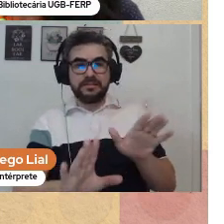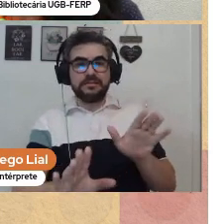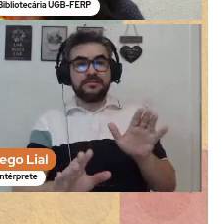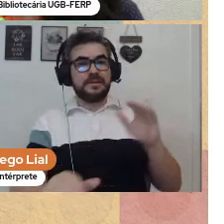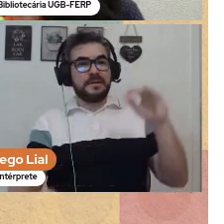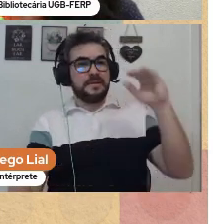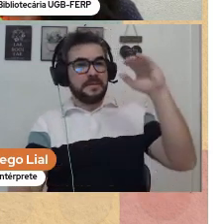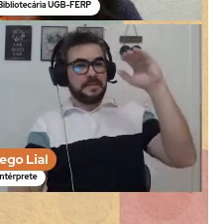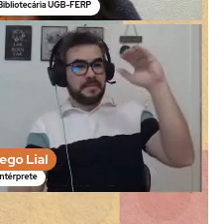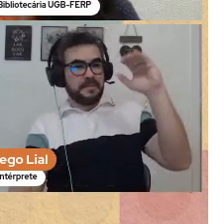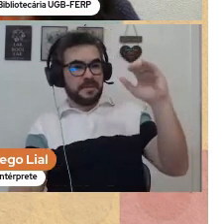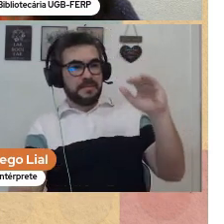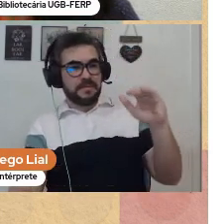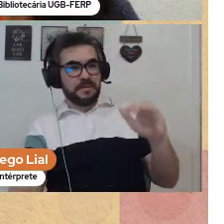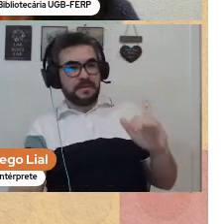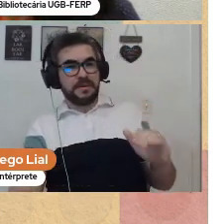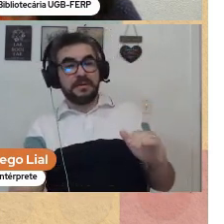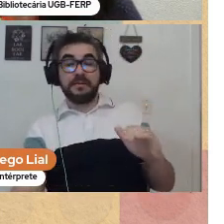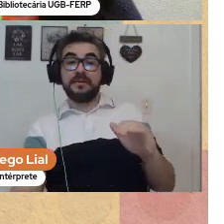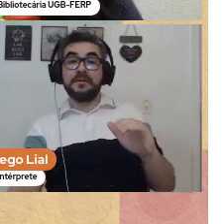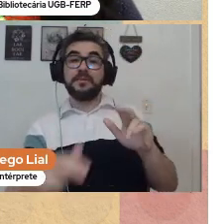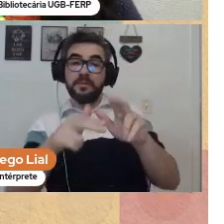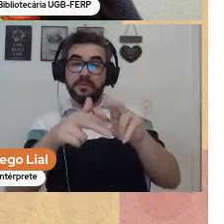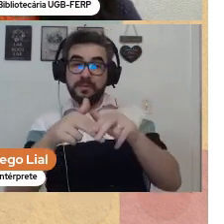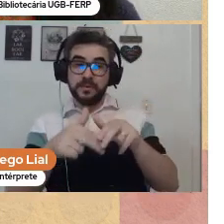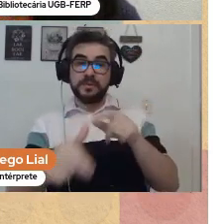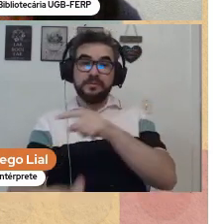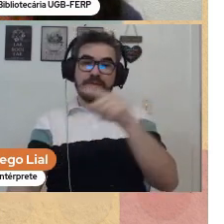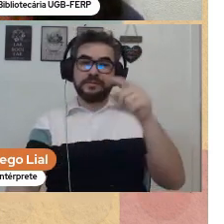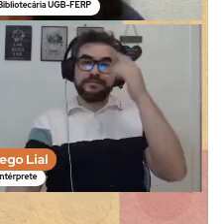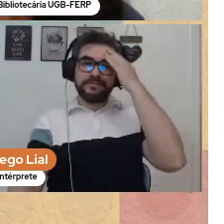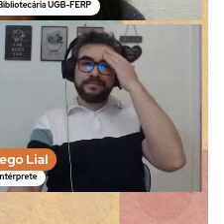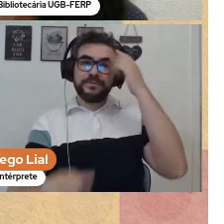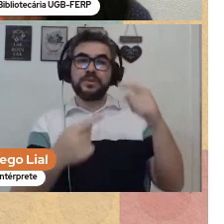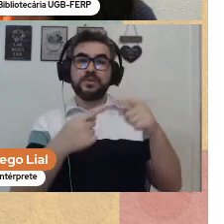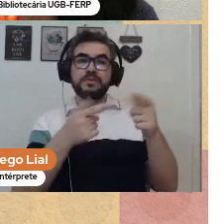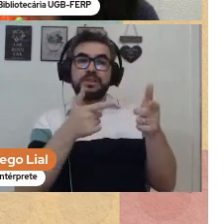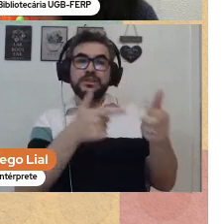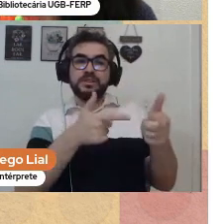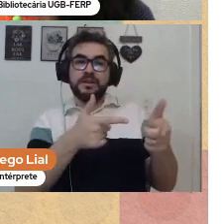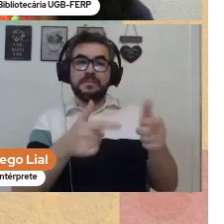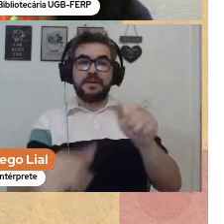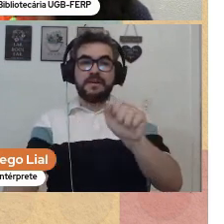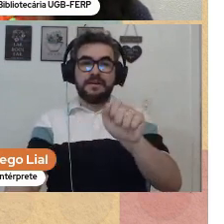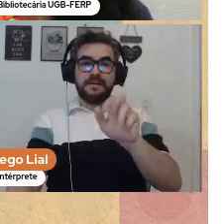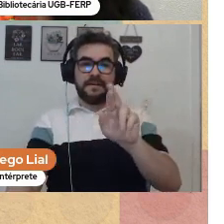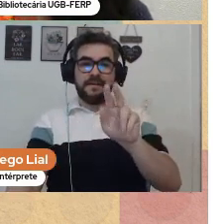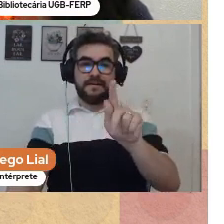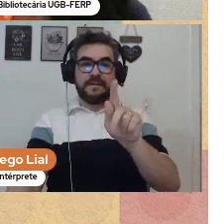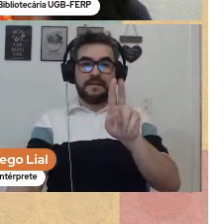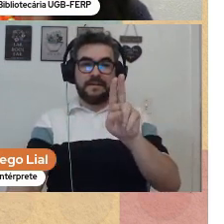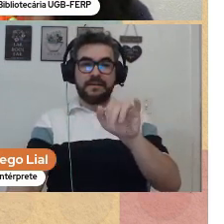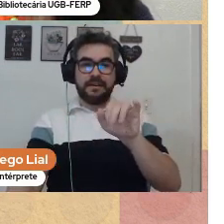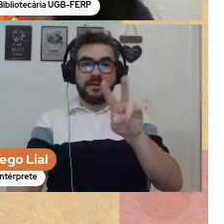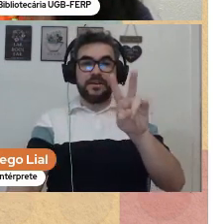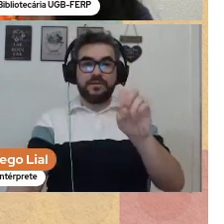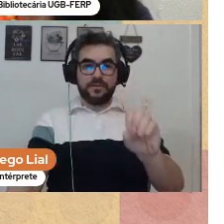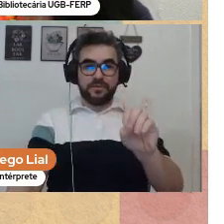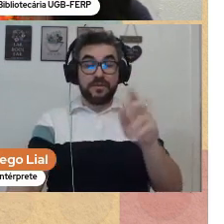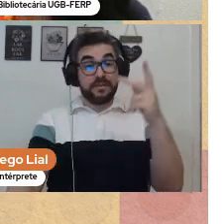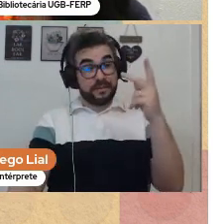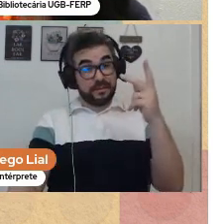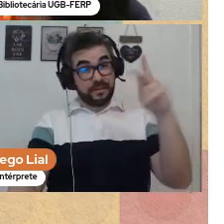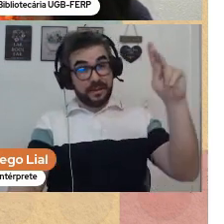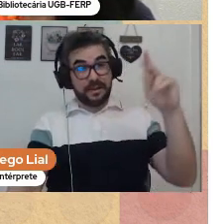falar melhor que ele é um acervo arquivístico do Departamento de Arquivo e Documentação da Casa de Oswaldo Cruz, Fiocruz, onde foi